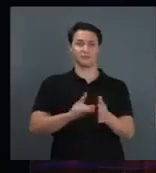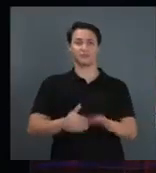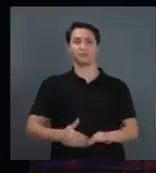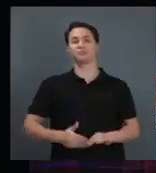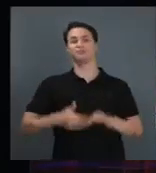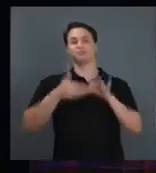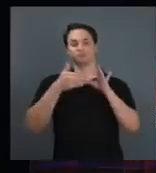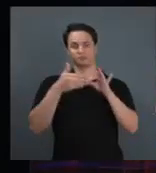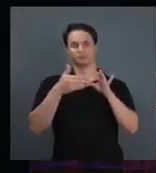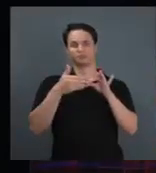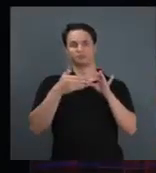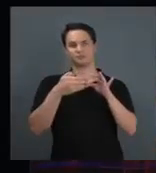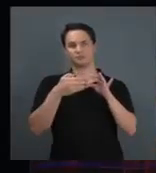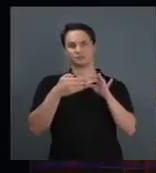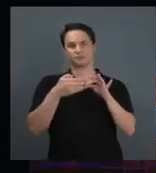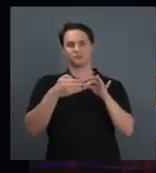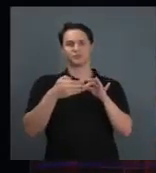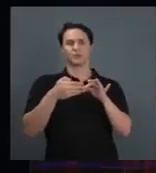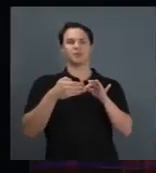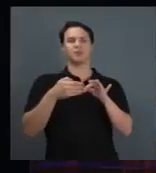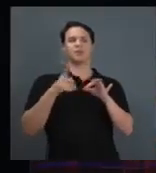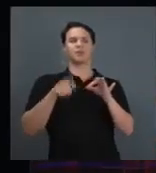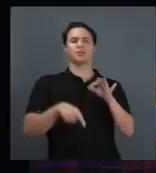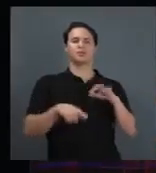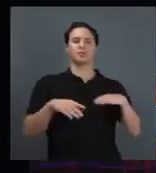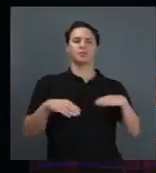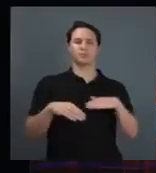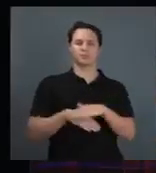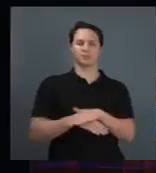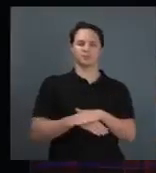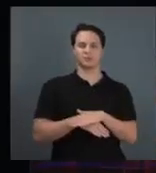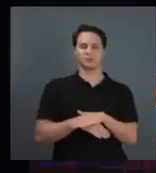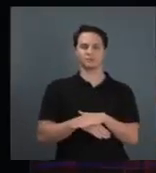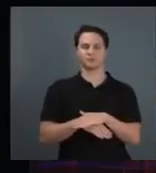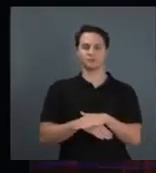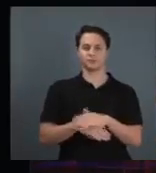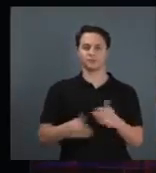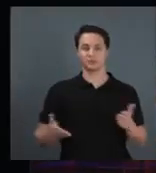está na humildade de servir e amar.